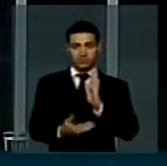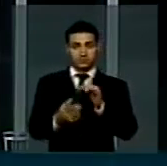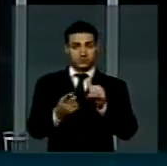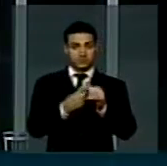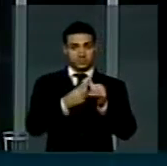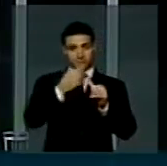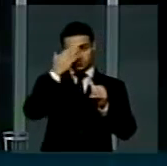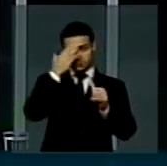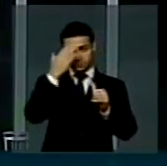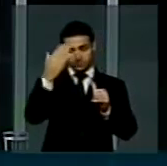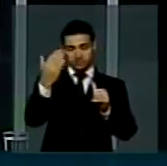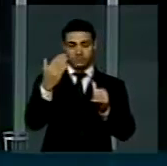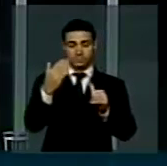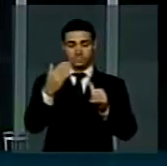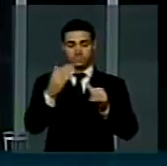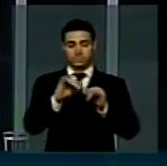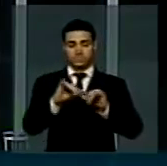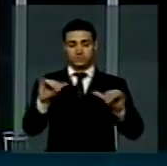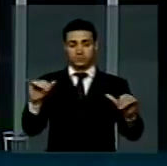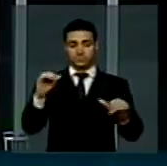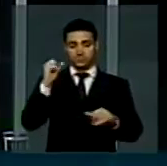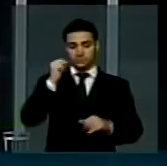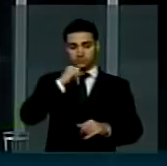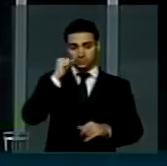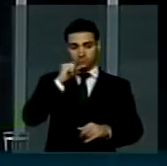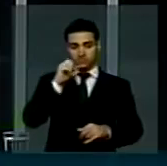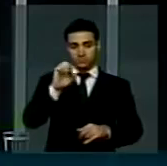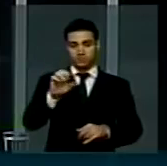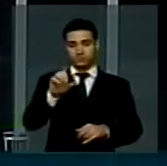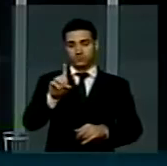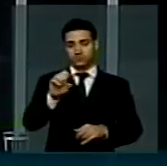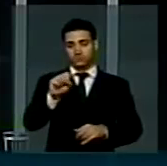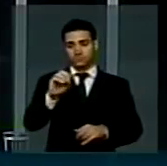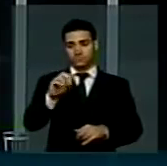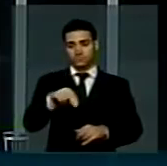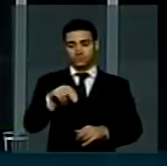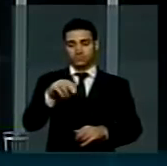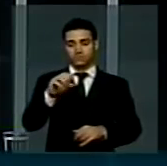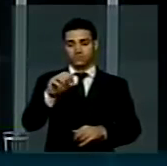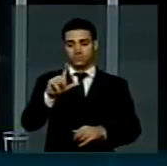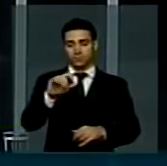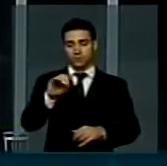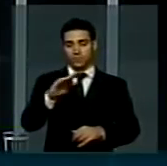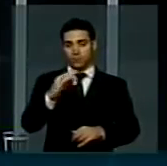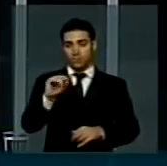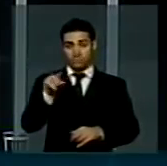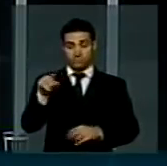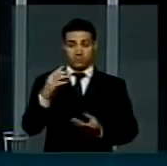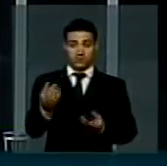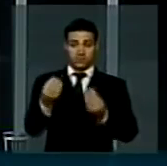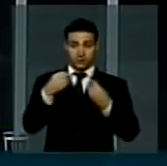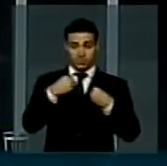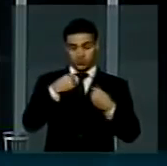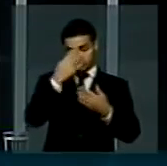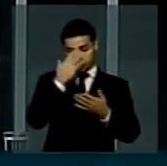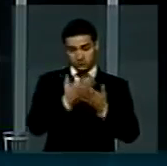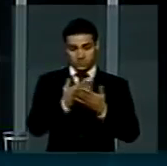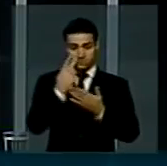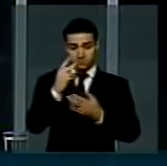agradecer publicamente ao senador Edson Lobão Filho a confiança em mim depositada para que